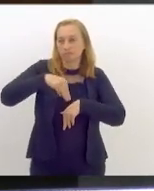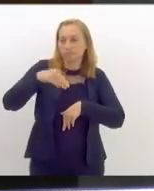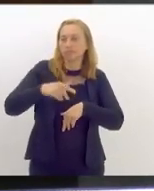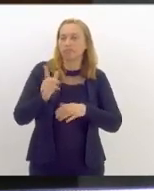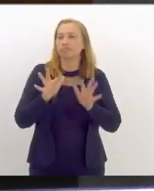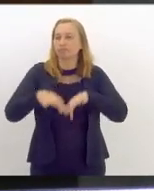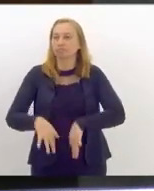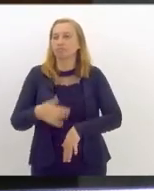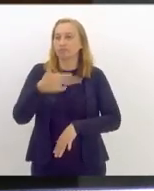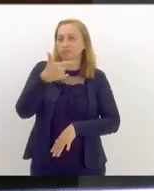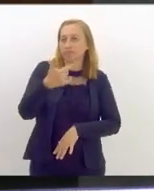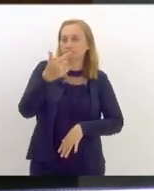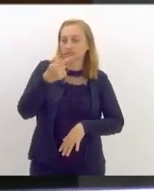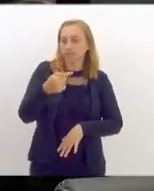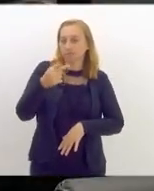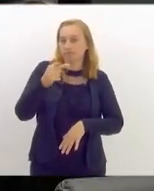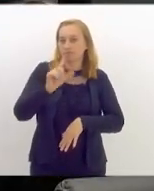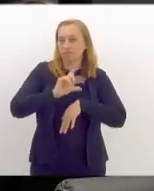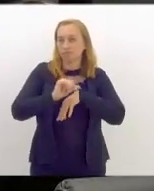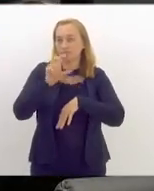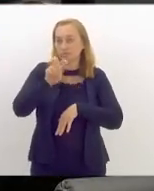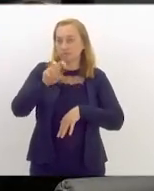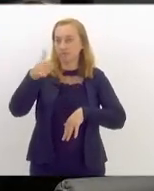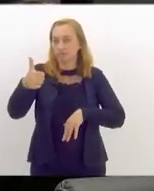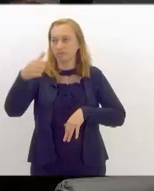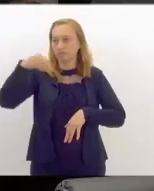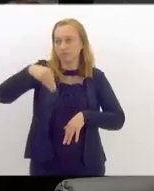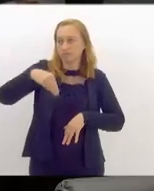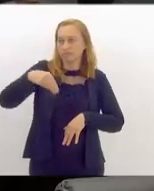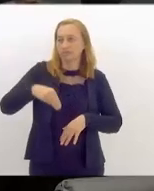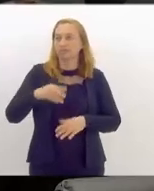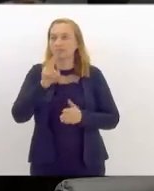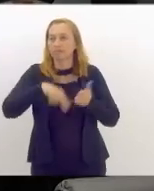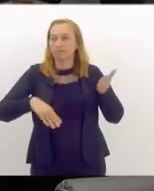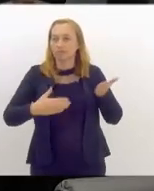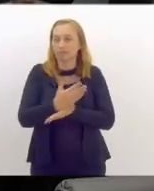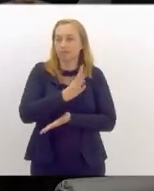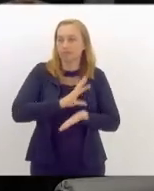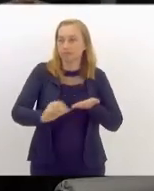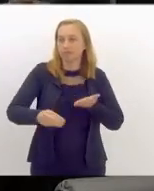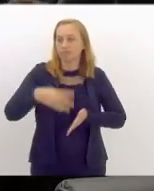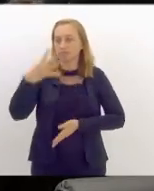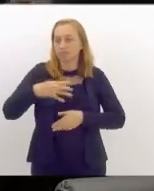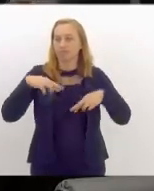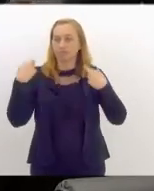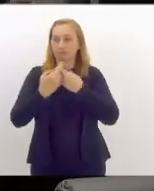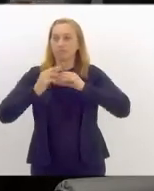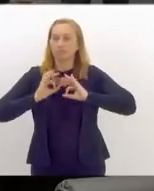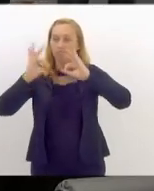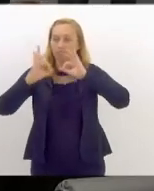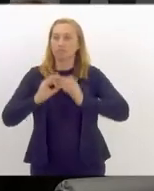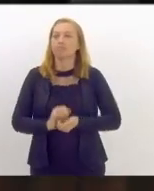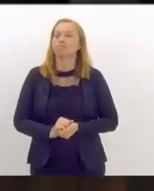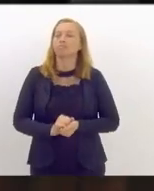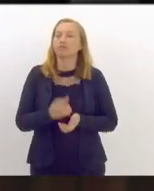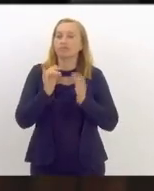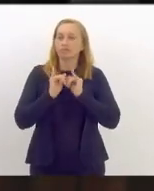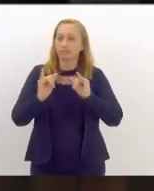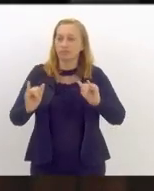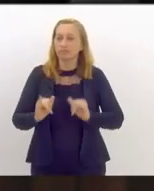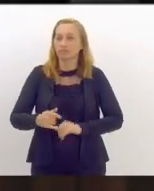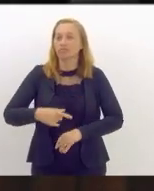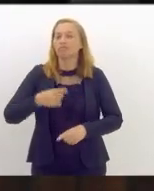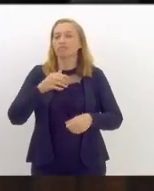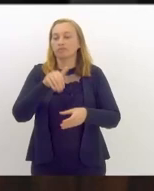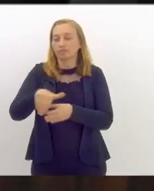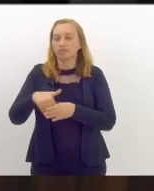17 horas e 51 minutos passa-se a ordem da quarta sessão extraordinária anuncia o regime